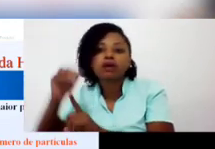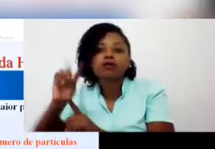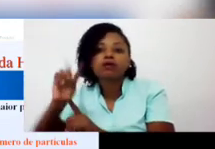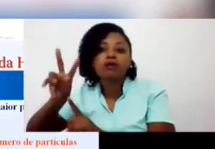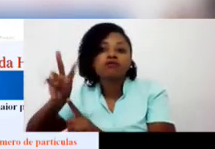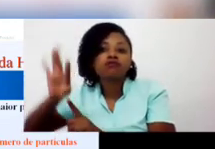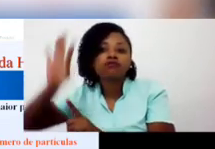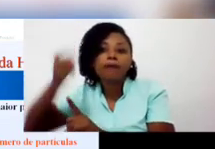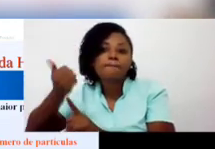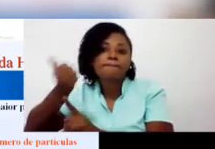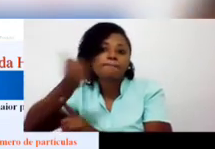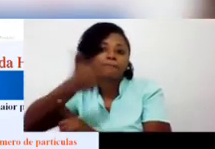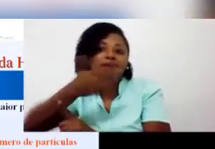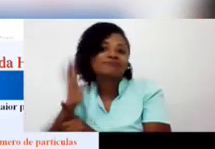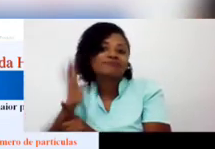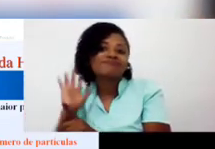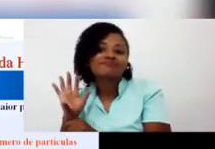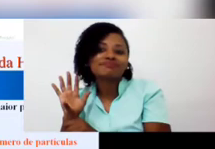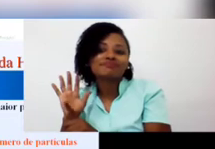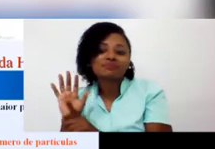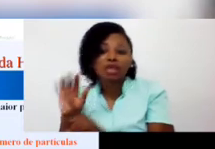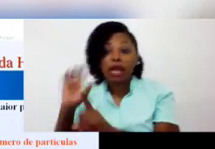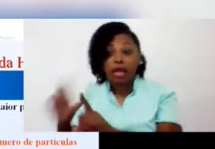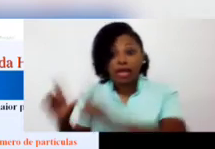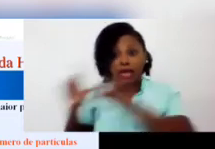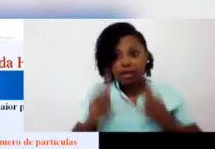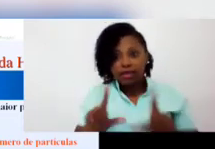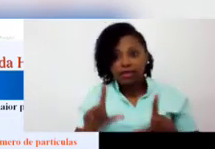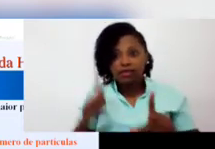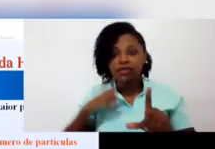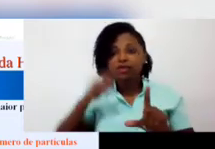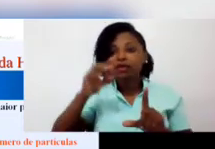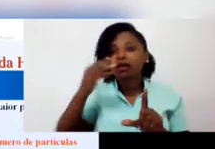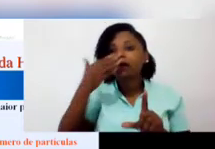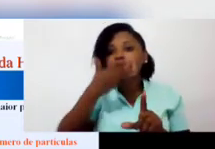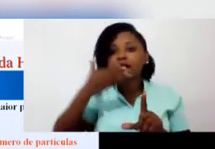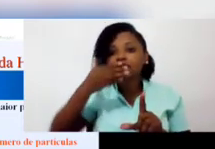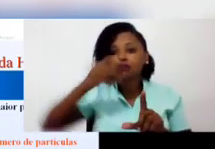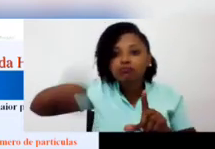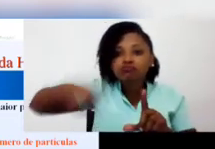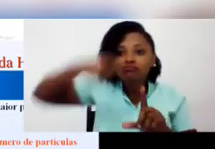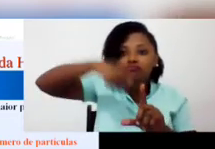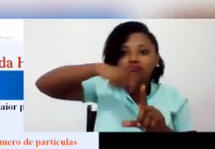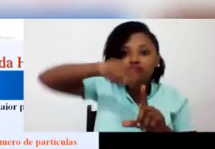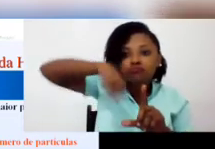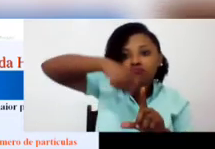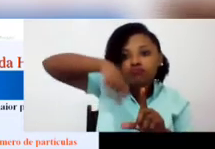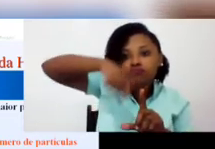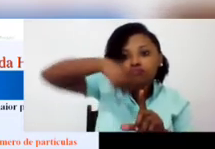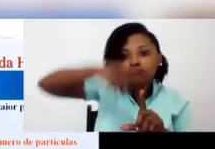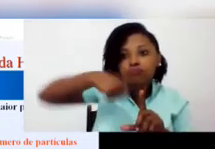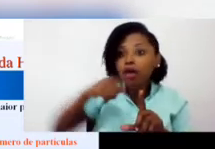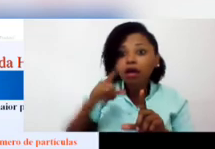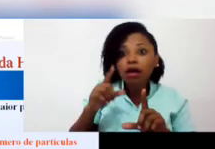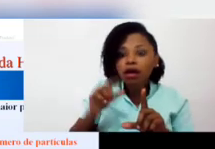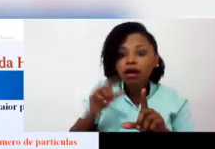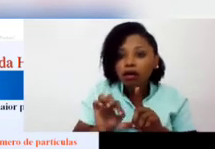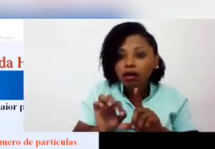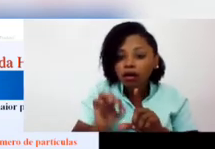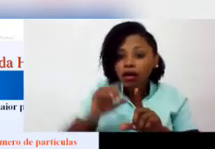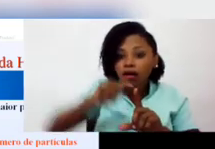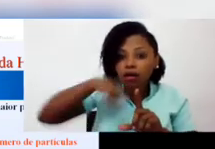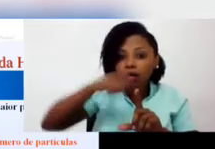pressão de vapor, tem mais vapor, né? Enquanto que quando a gente adiciona o açúcar aqui, já vai diminuindo,